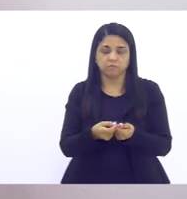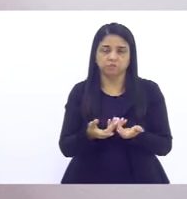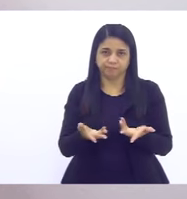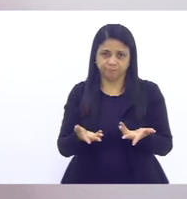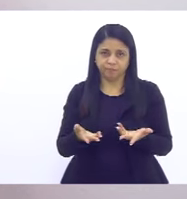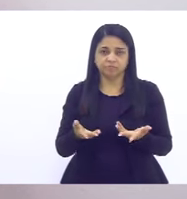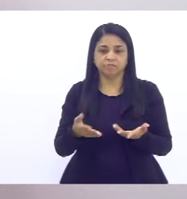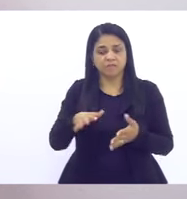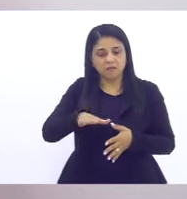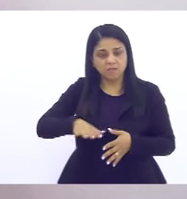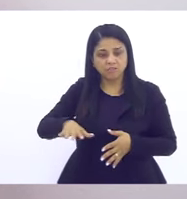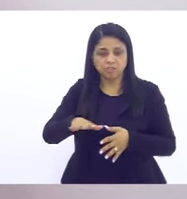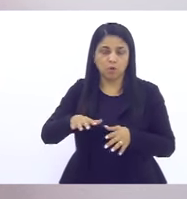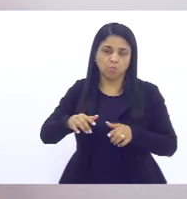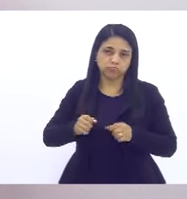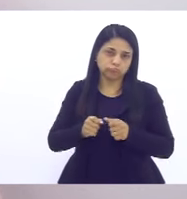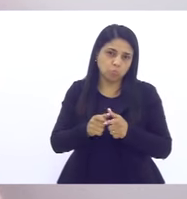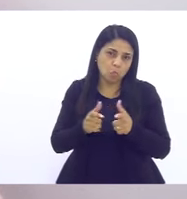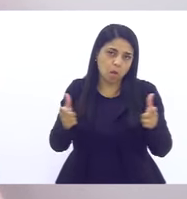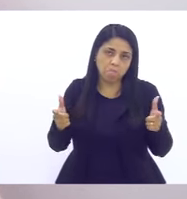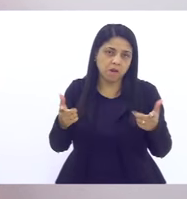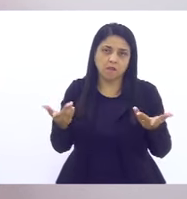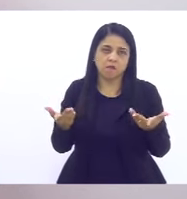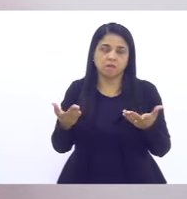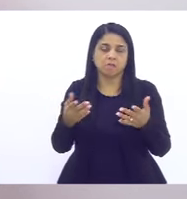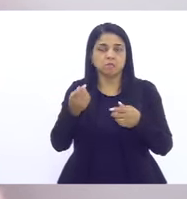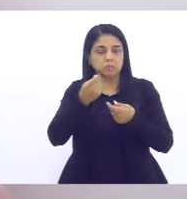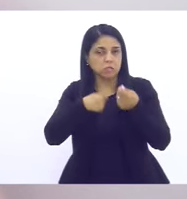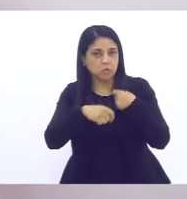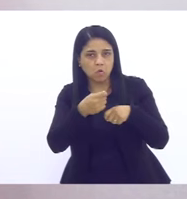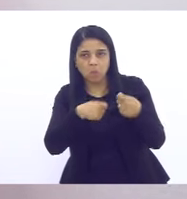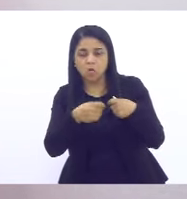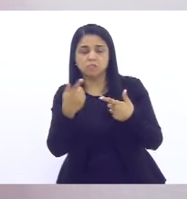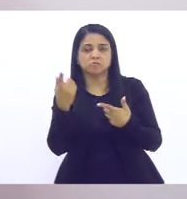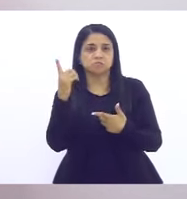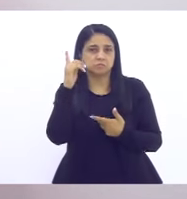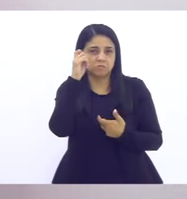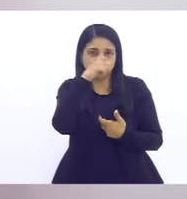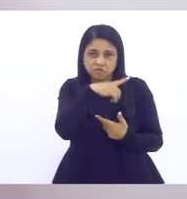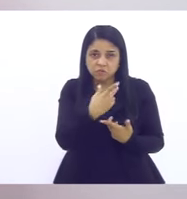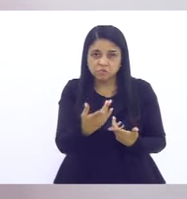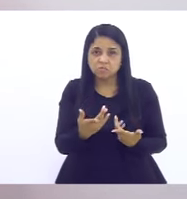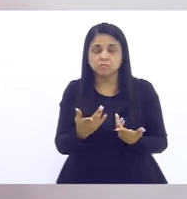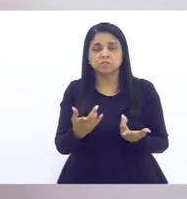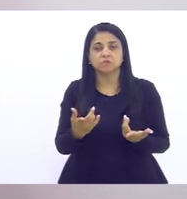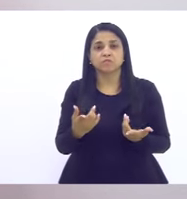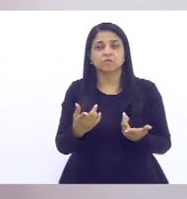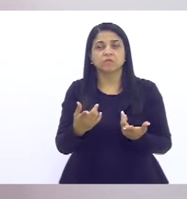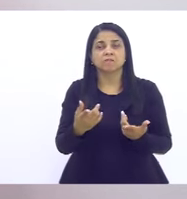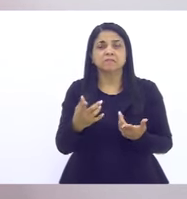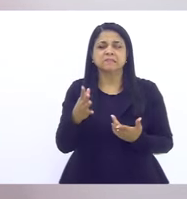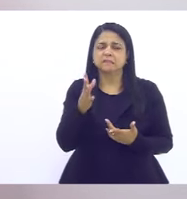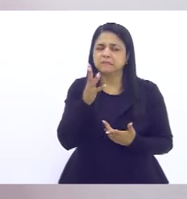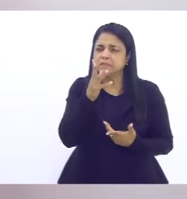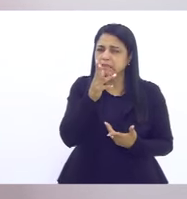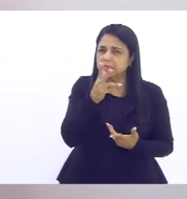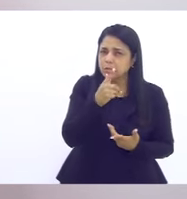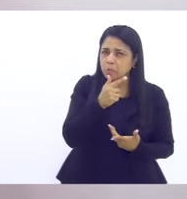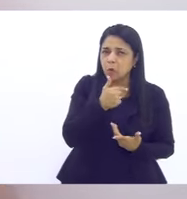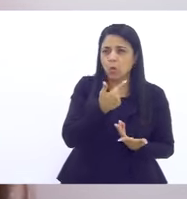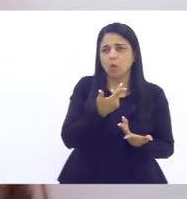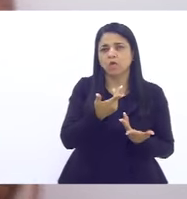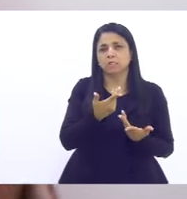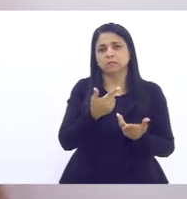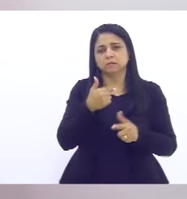seus negócios, né, que leva muito tempo, muitas das vezes, para obter os serviços que deveriam